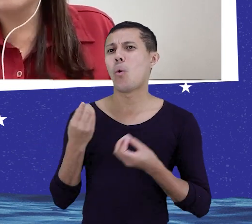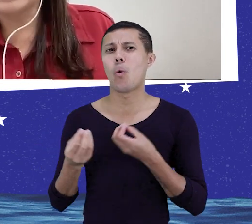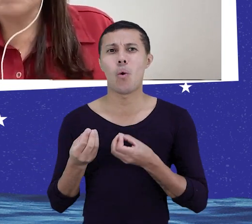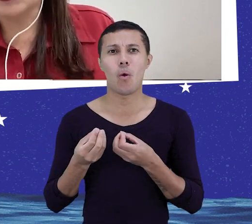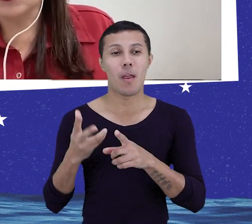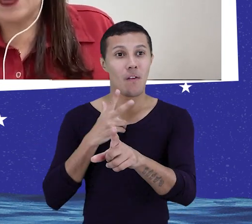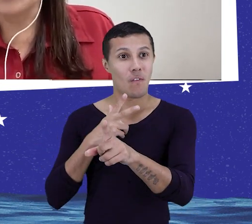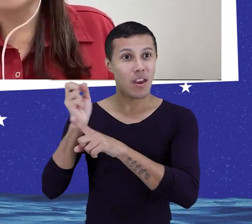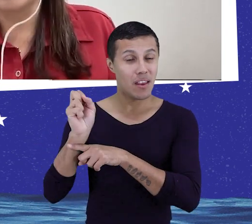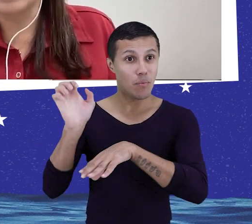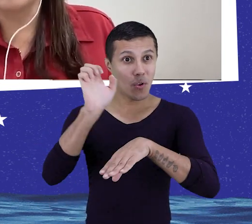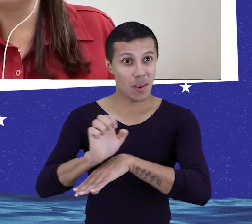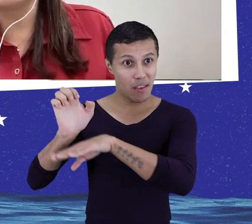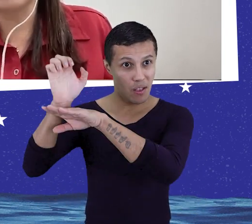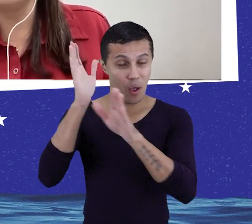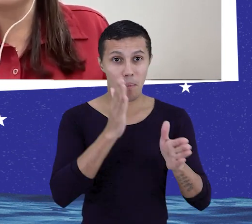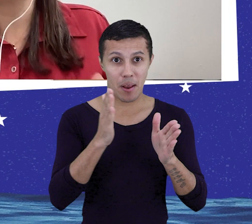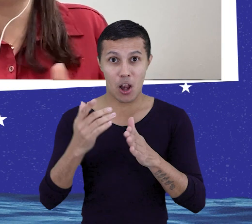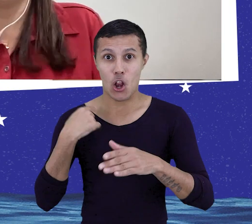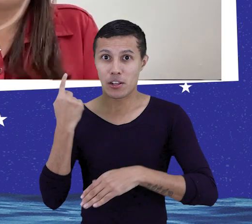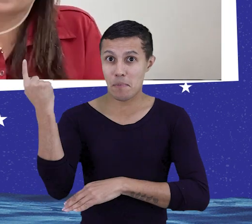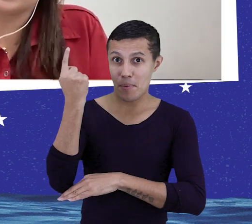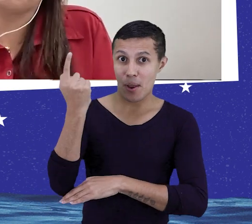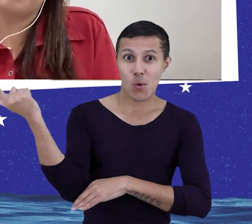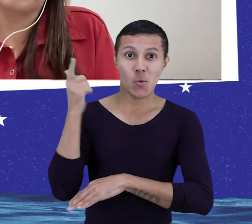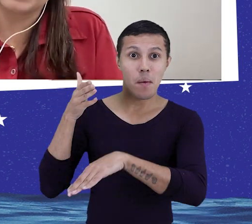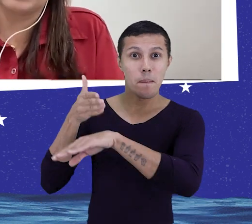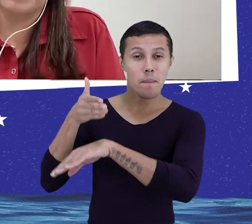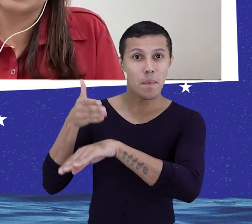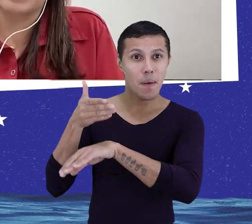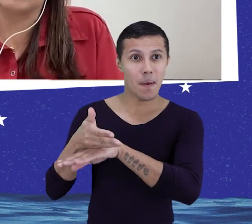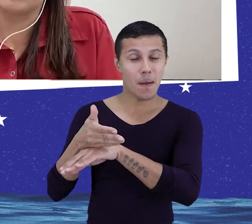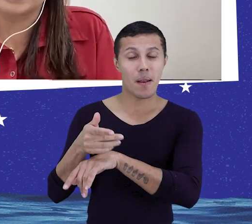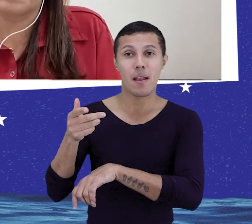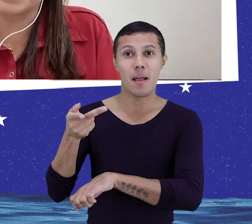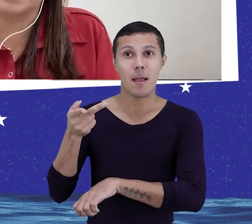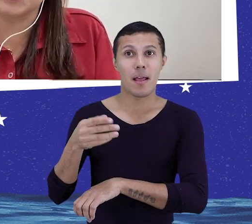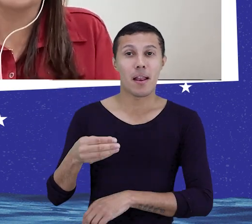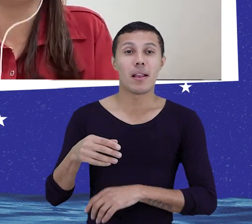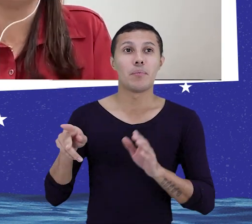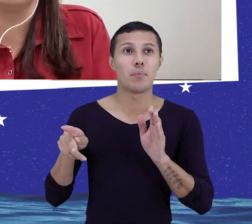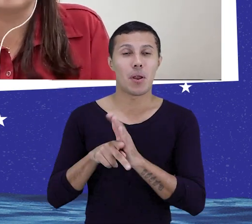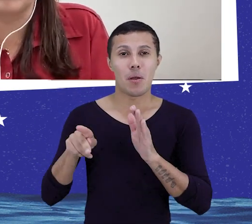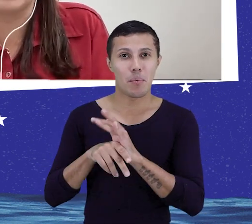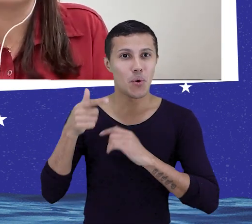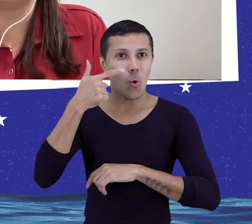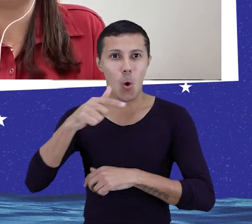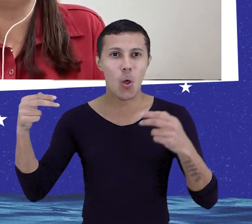nós vencemos a etapa estadual, nós ficamos em primeiro lugar e com isso nós conseguimos participar, a premiação era participar do Startup Summit, que é um